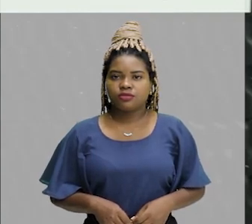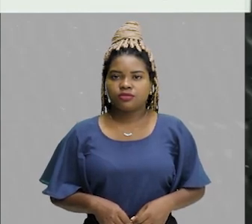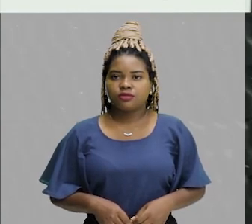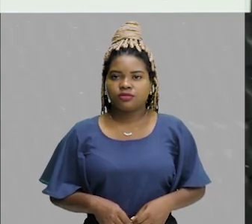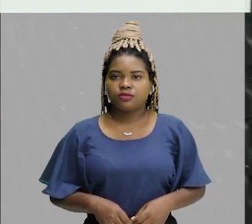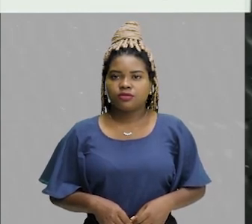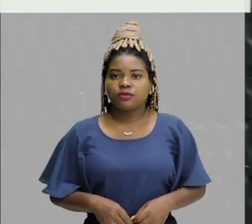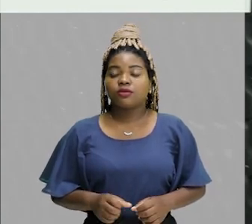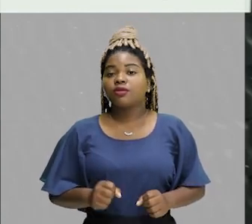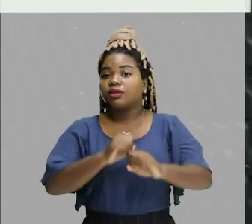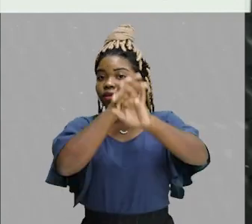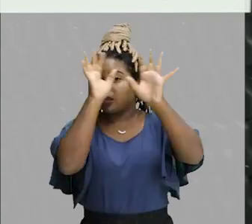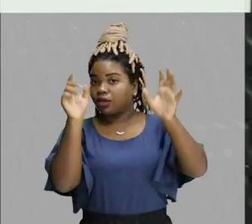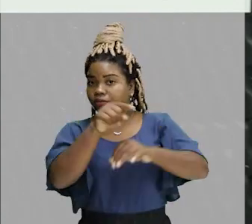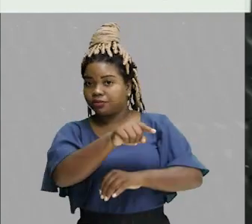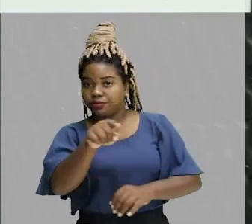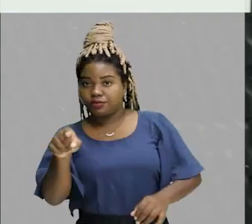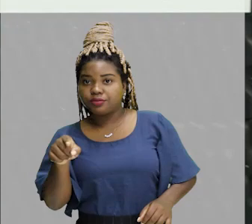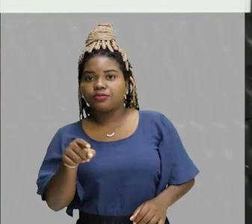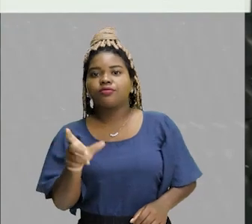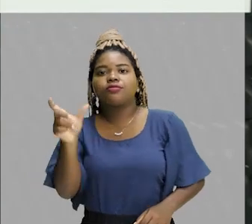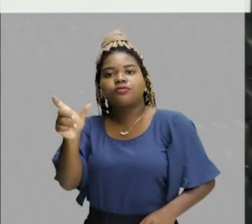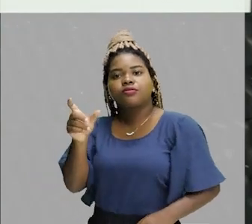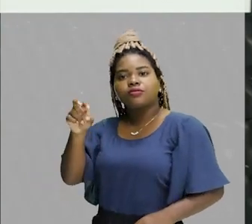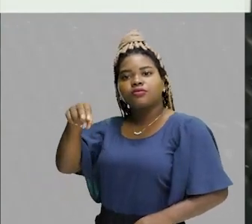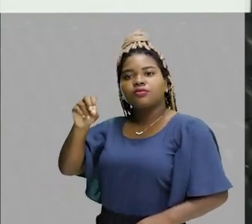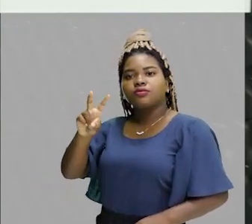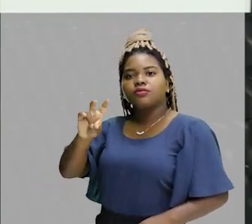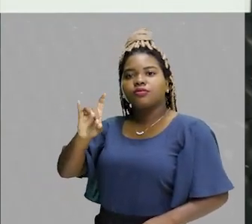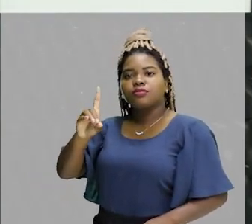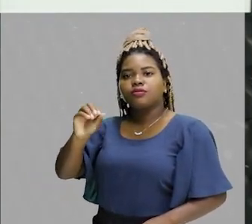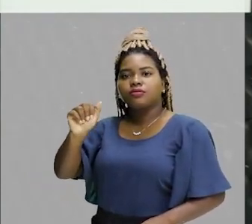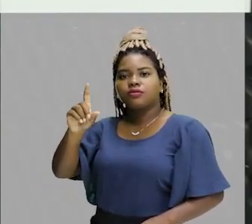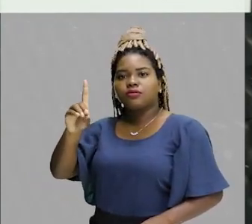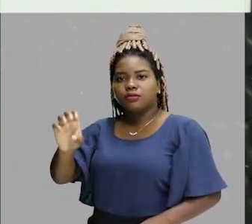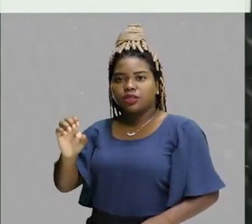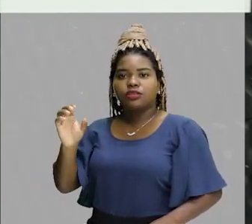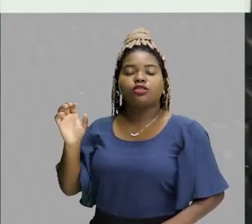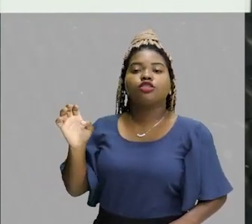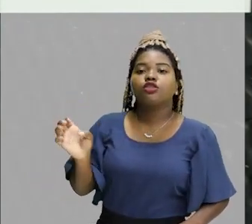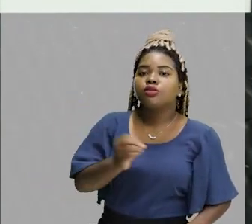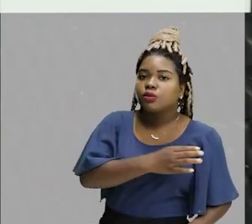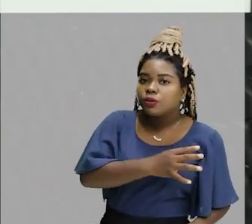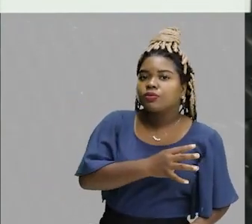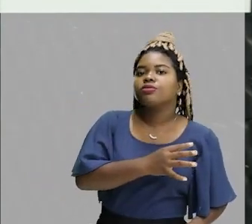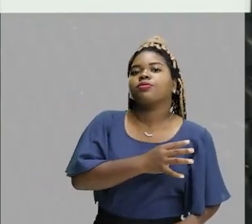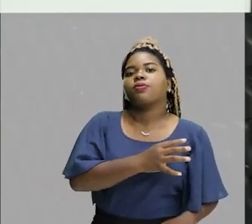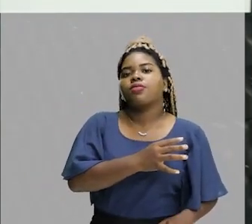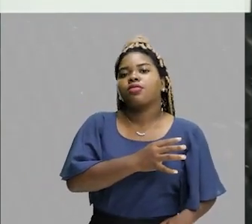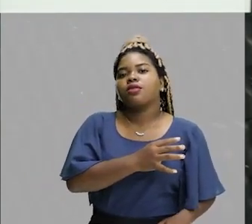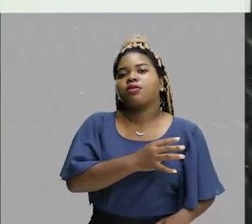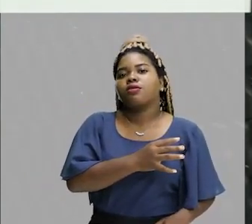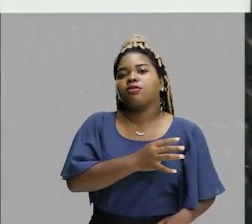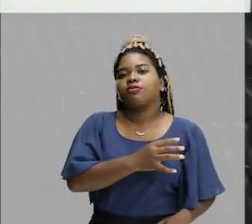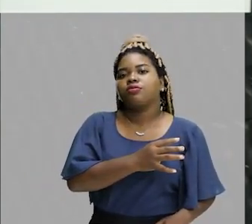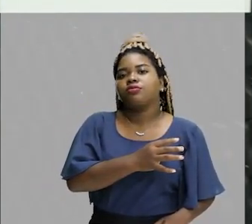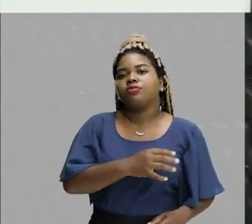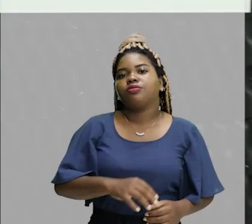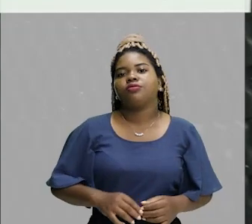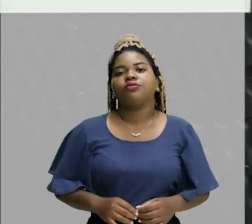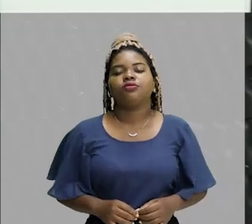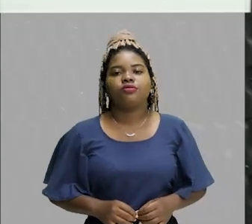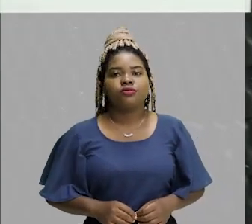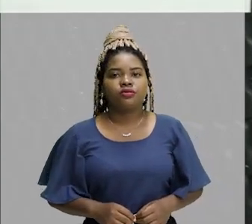tá? Que fique bem claro essa expressão novidade. A questão de ser